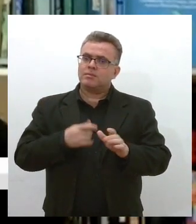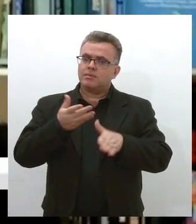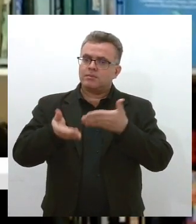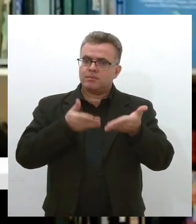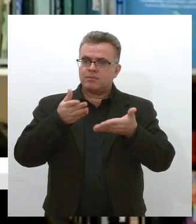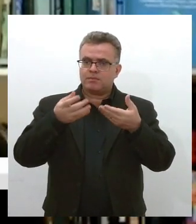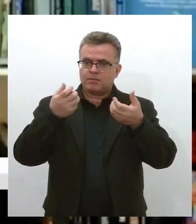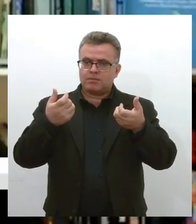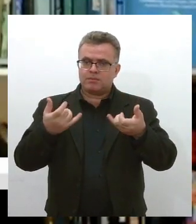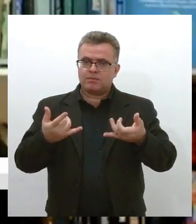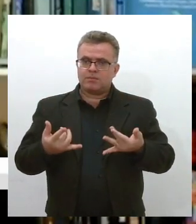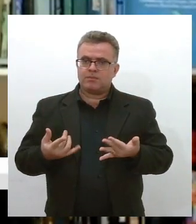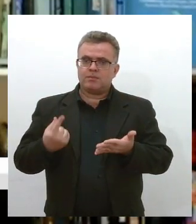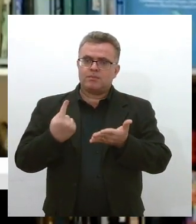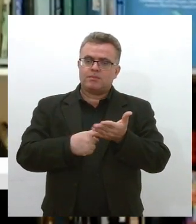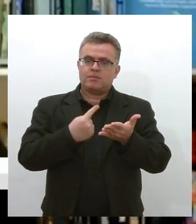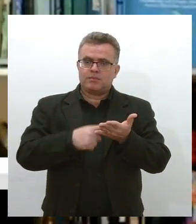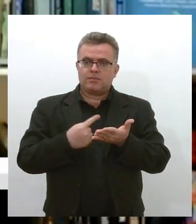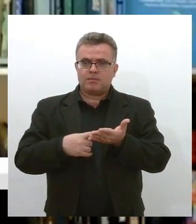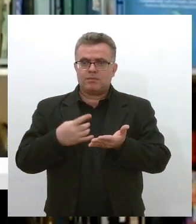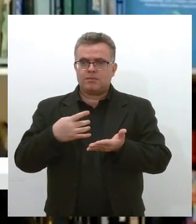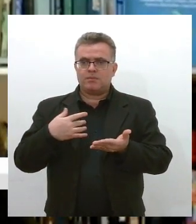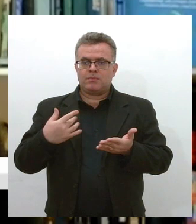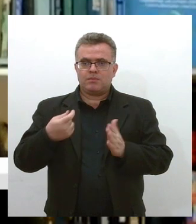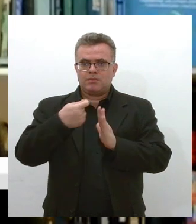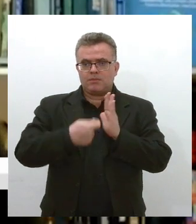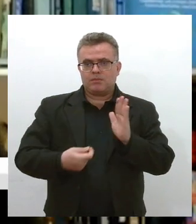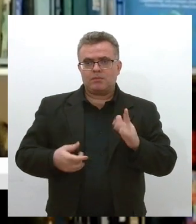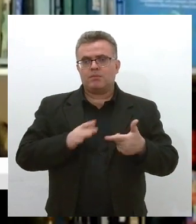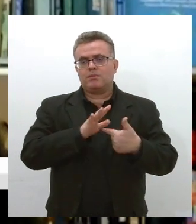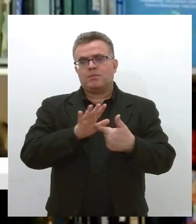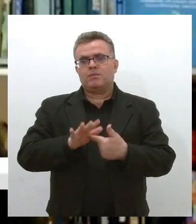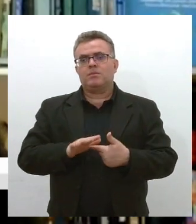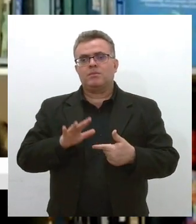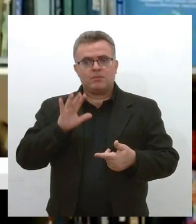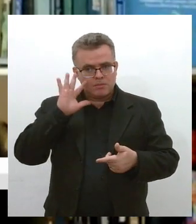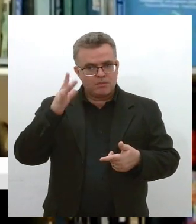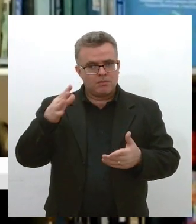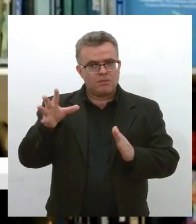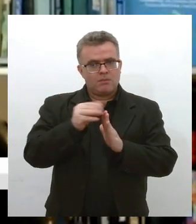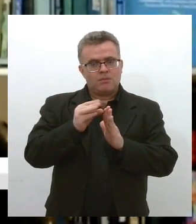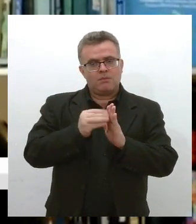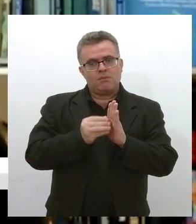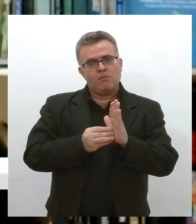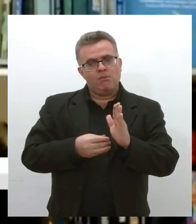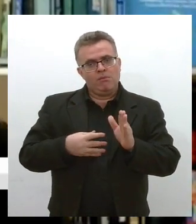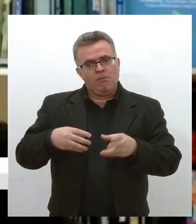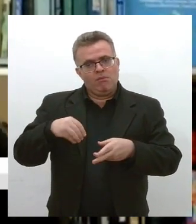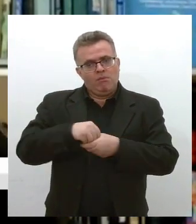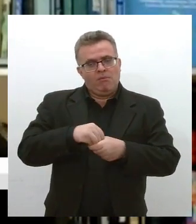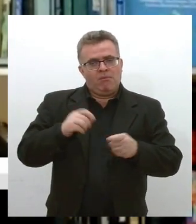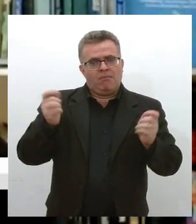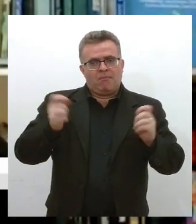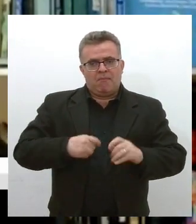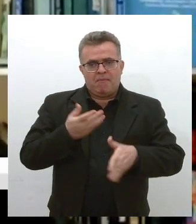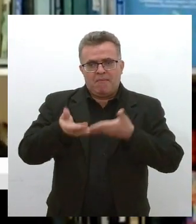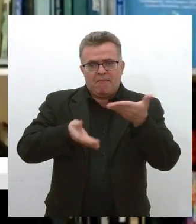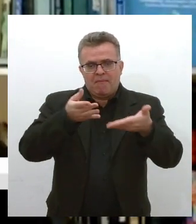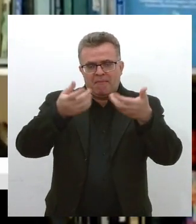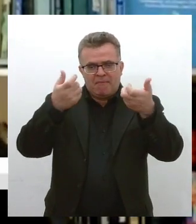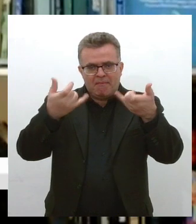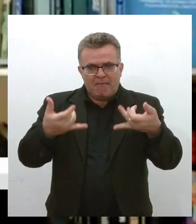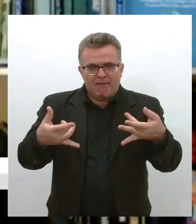de extras no livro, as próprias imagens que estão nele, né? Para tentar amenizar esse peso,